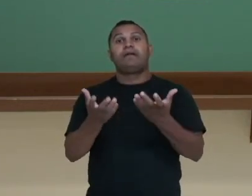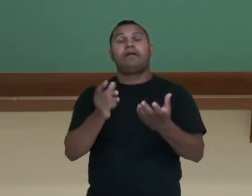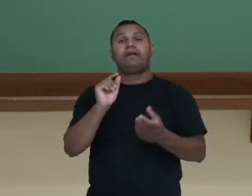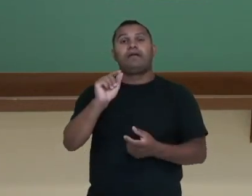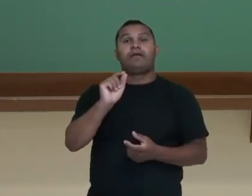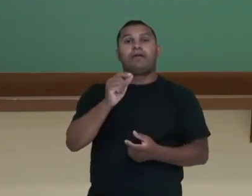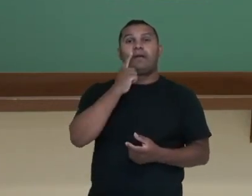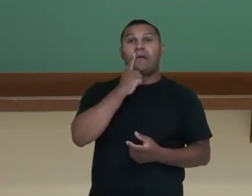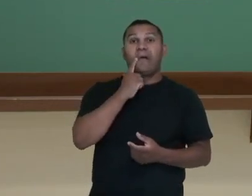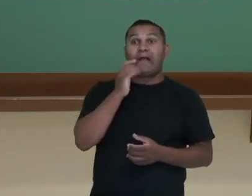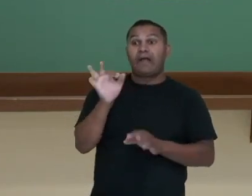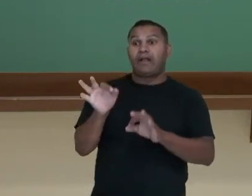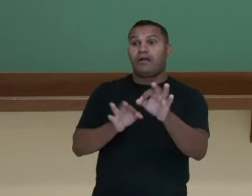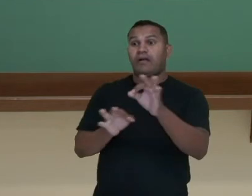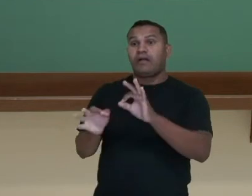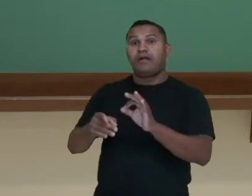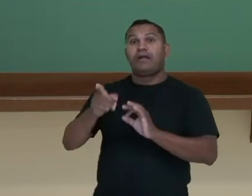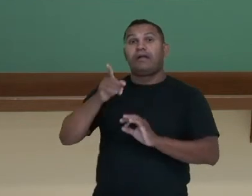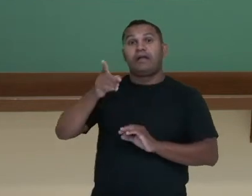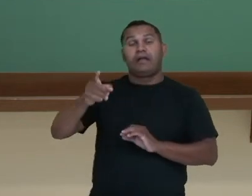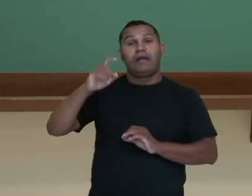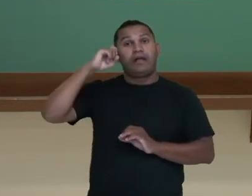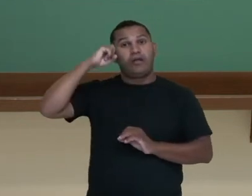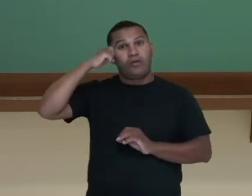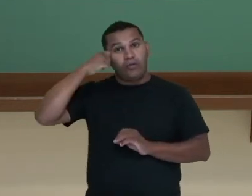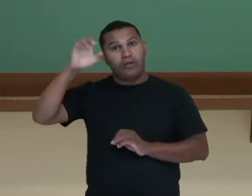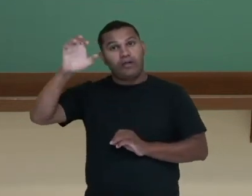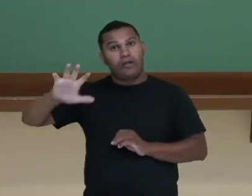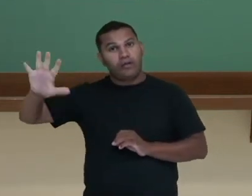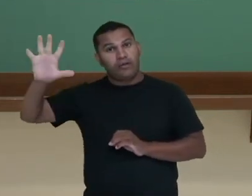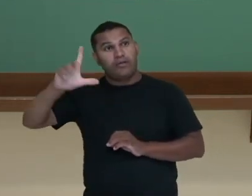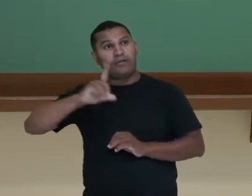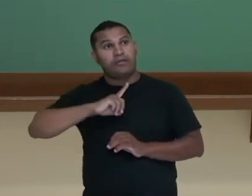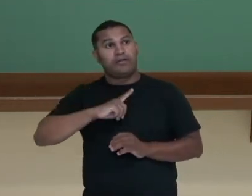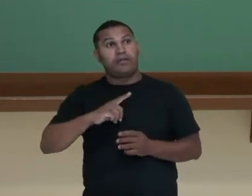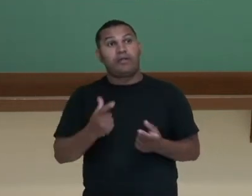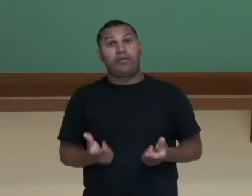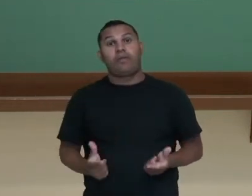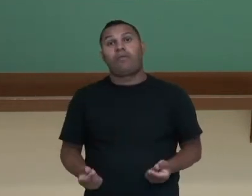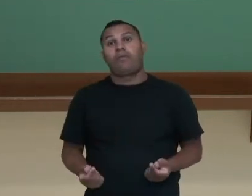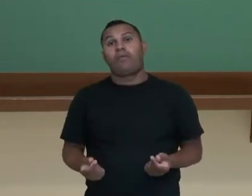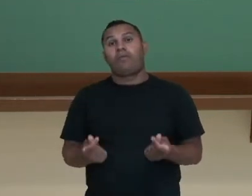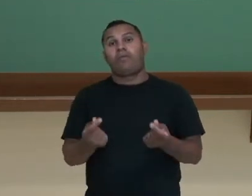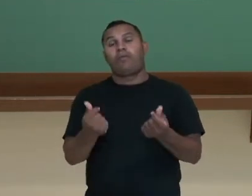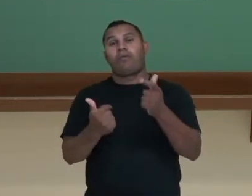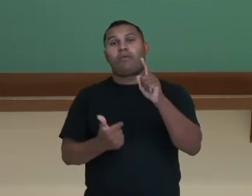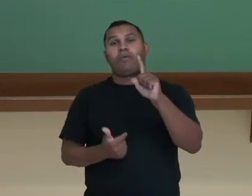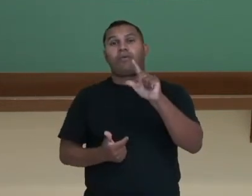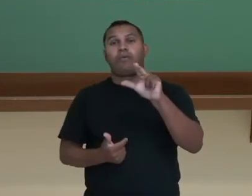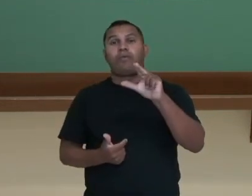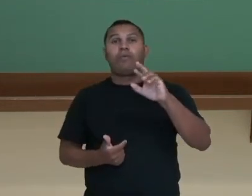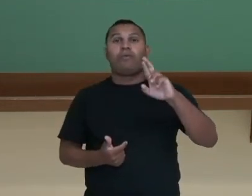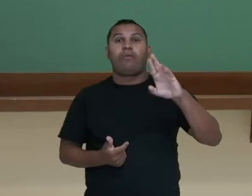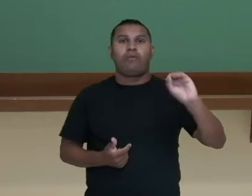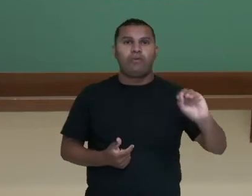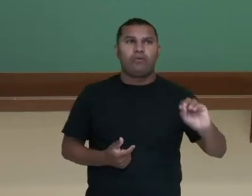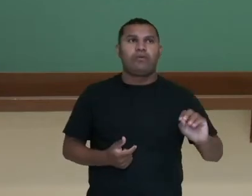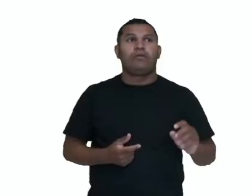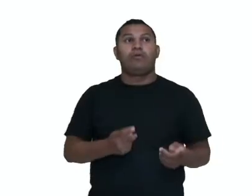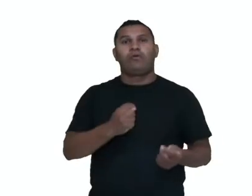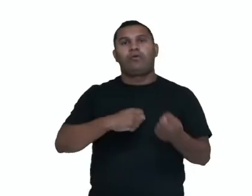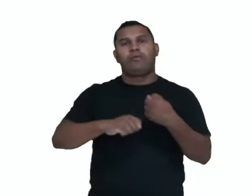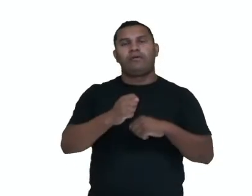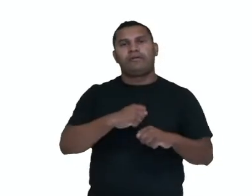escravizada para os comerciantes europeus que obtinham um alto lucro com o comércio de pessoas, não é? E olha